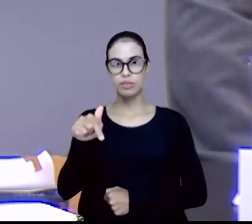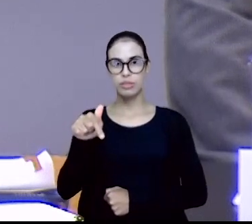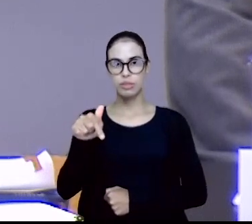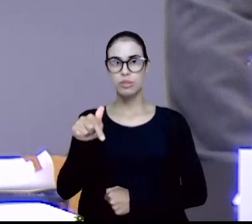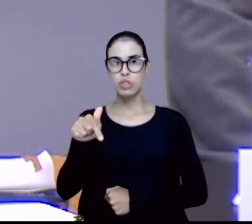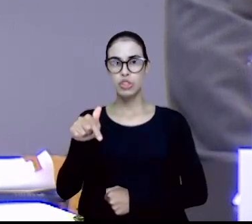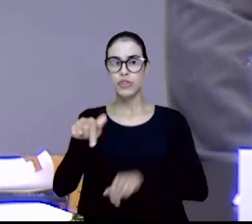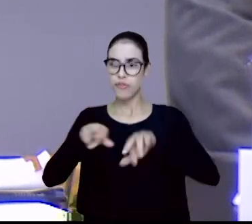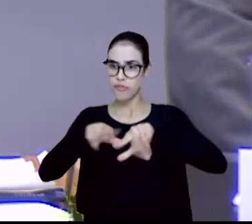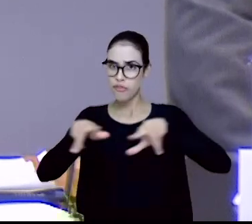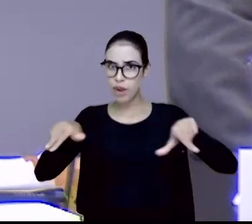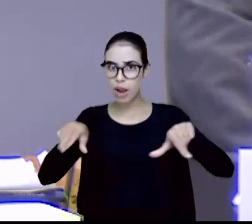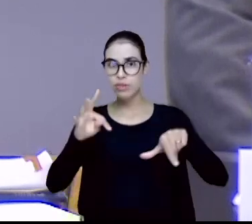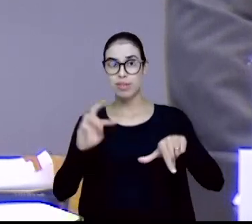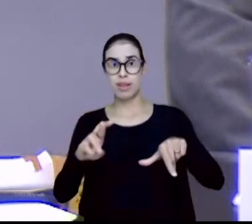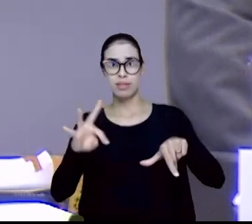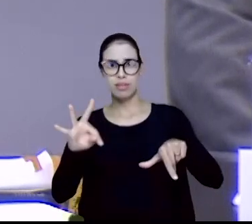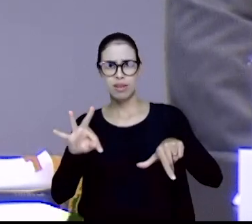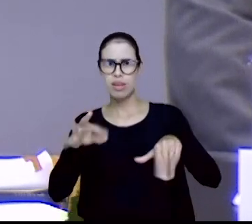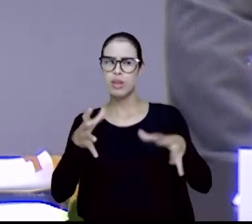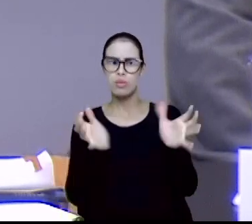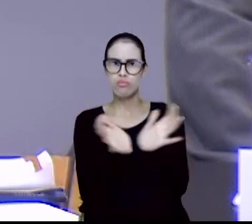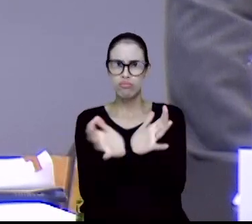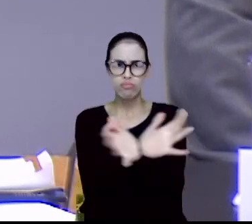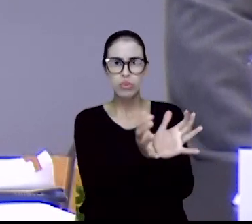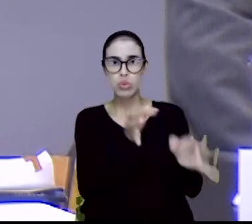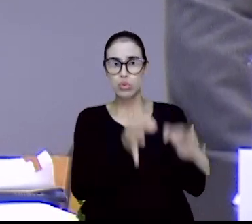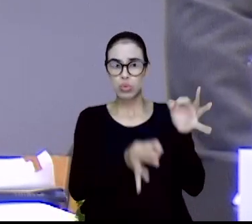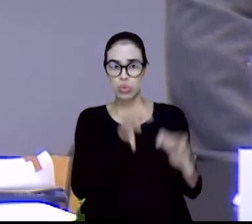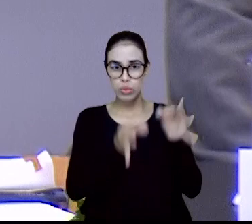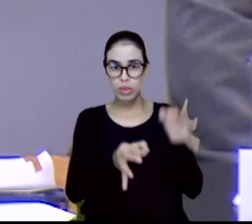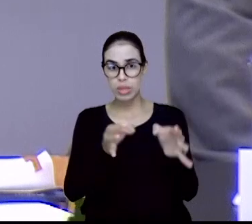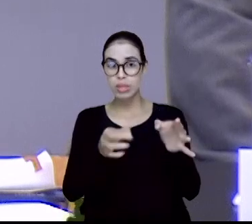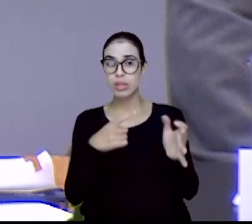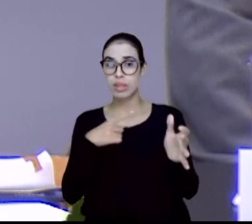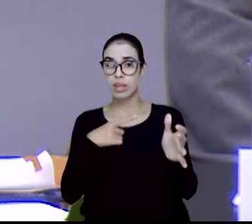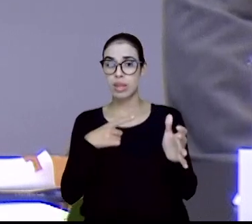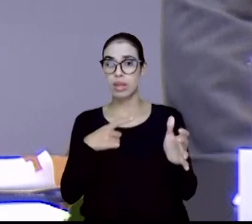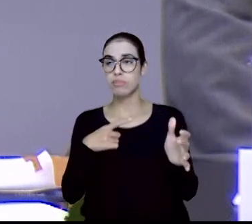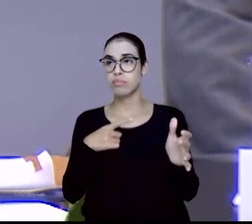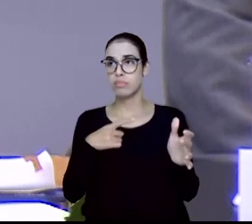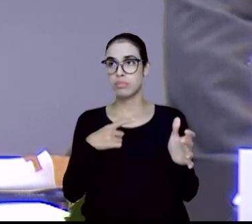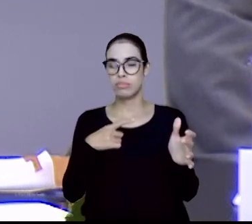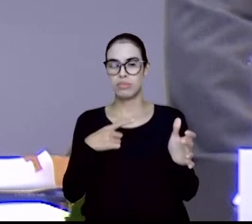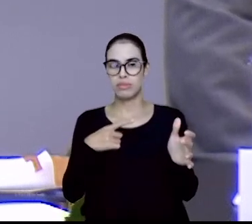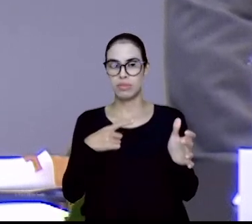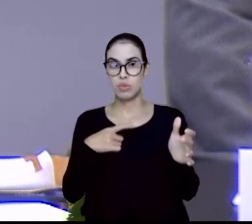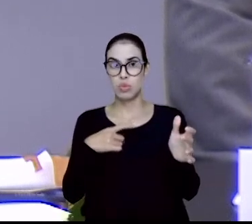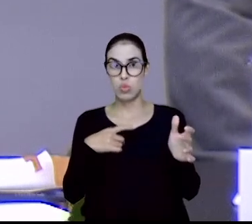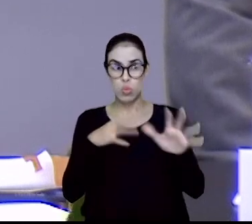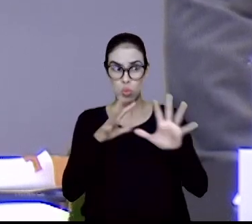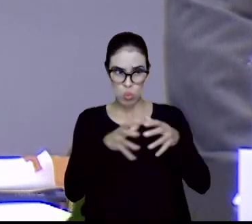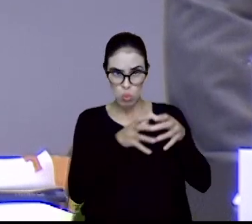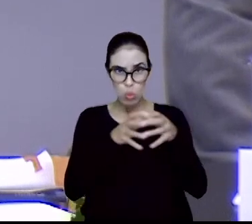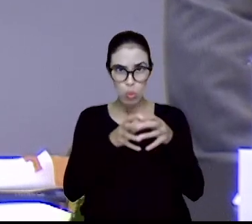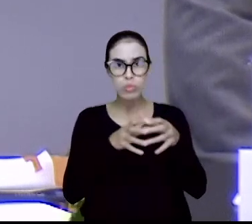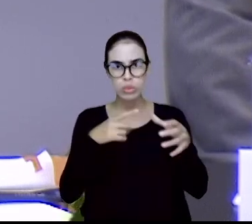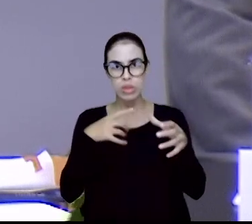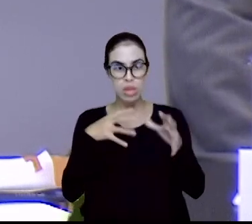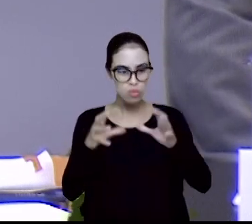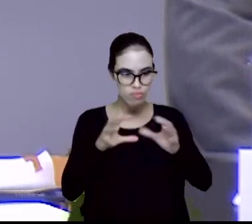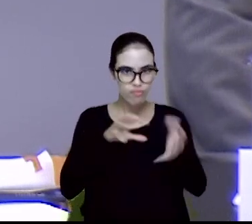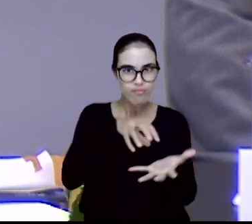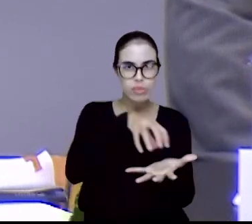tribunais observarão, 1, as decisões do Supremo em controle concentrado, 2, os enunciados